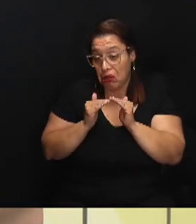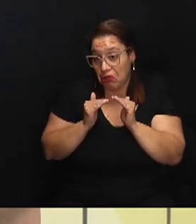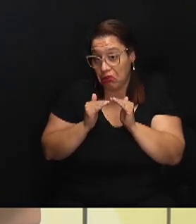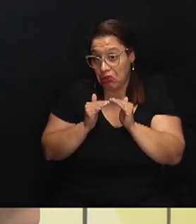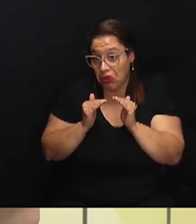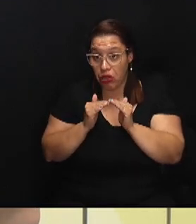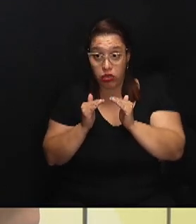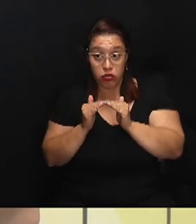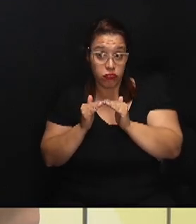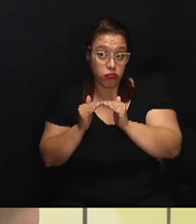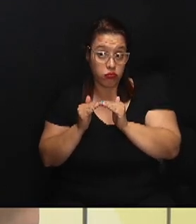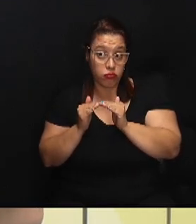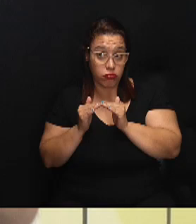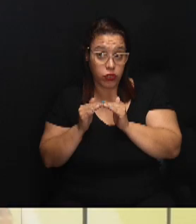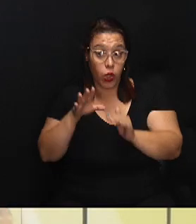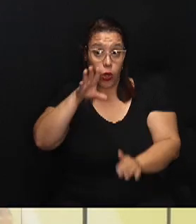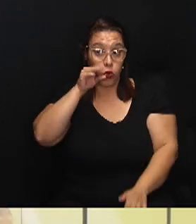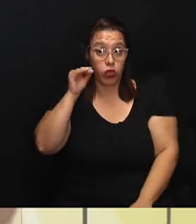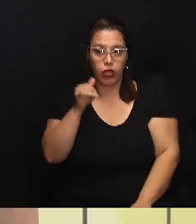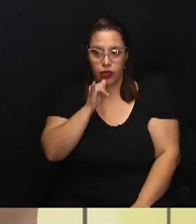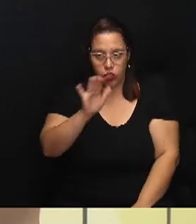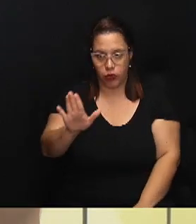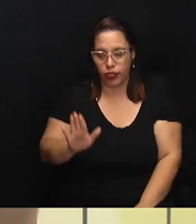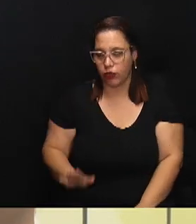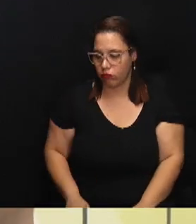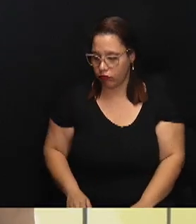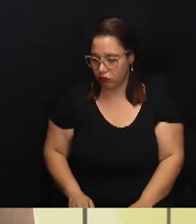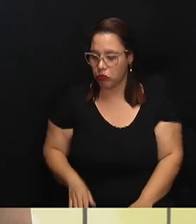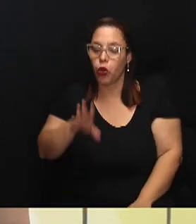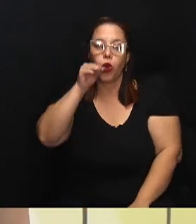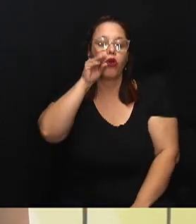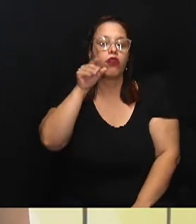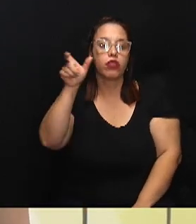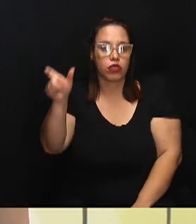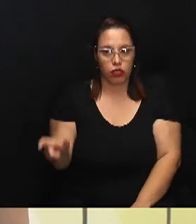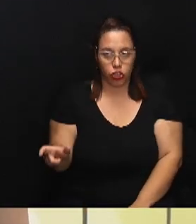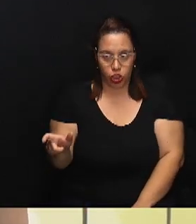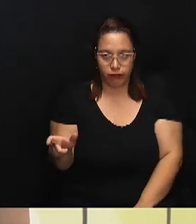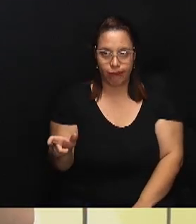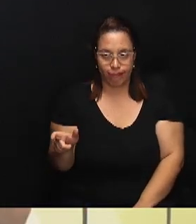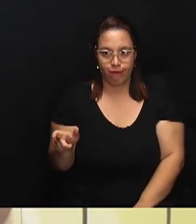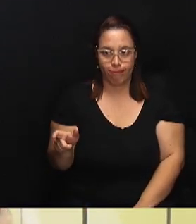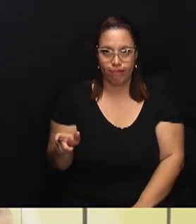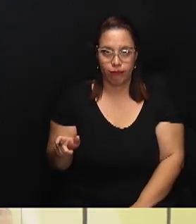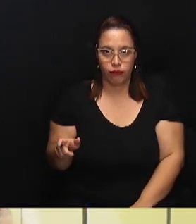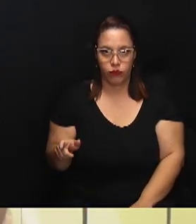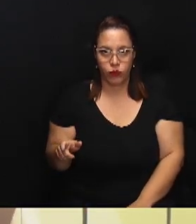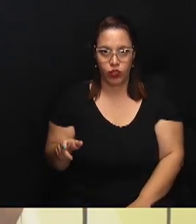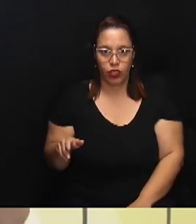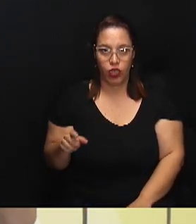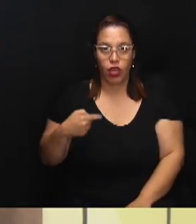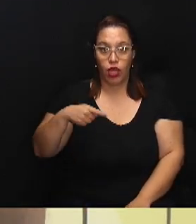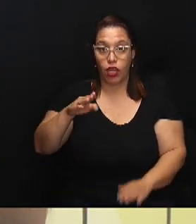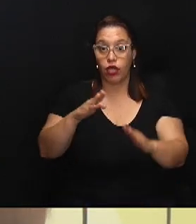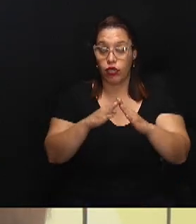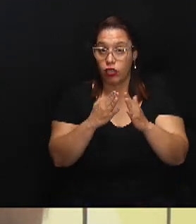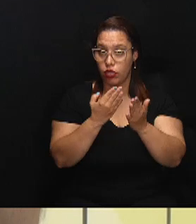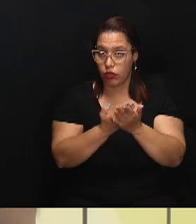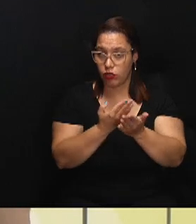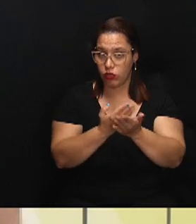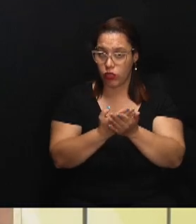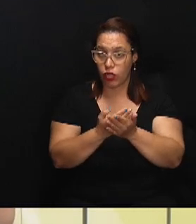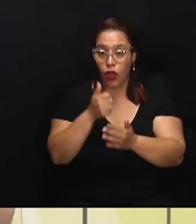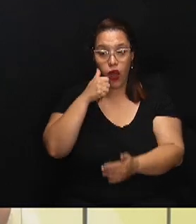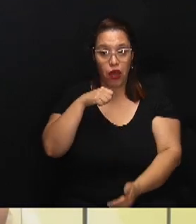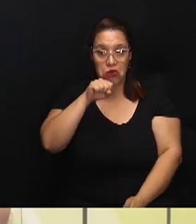assim, por exemplo, no adolescente, né, vamos supor que um adolescente tem ali alguém da escola que goste dele, os